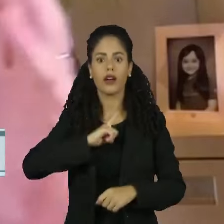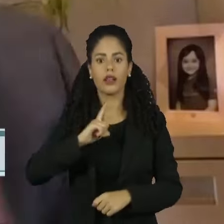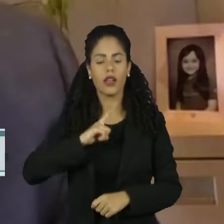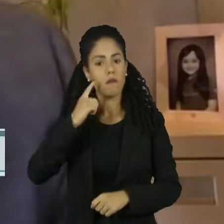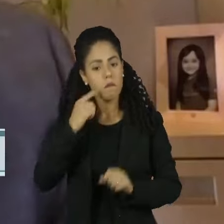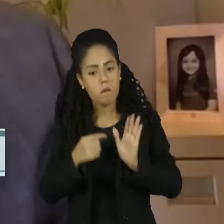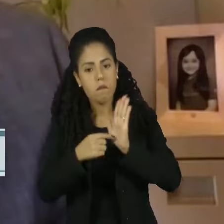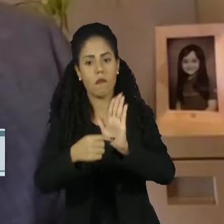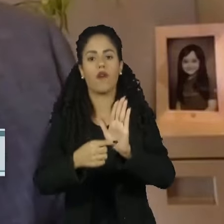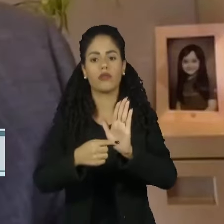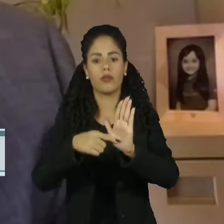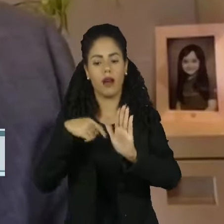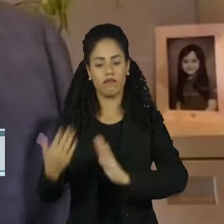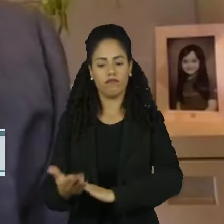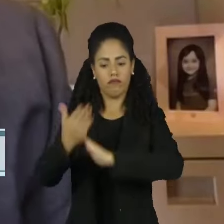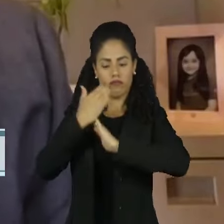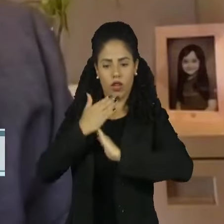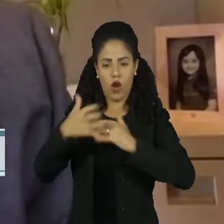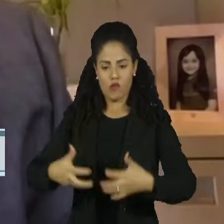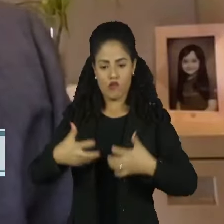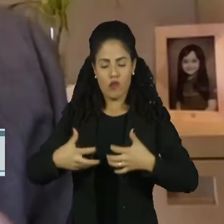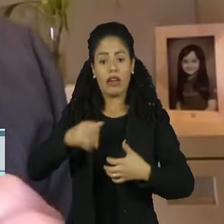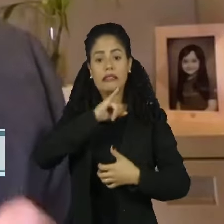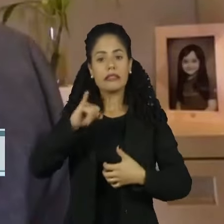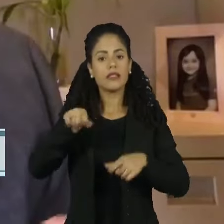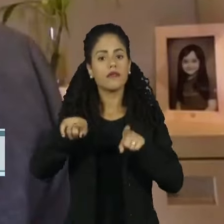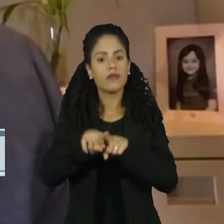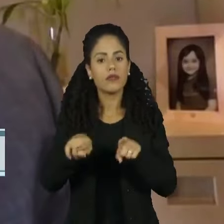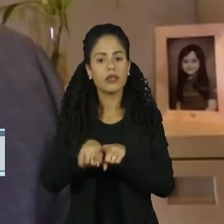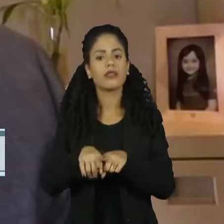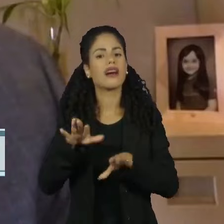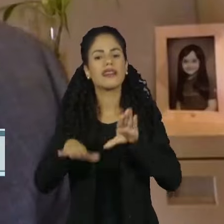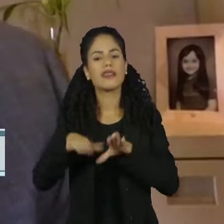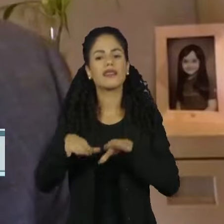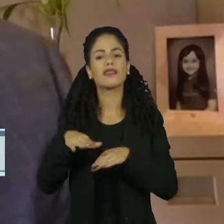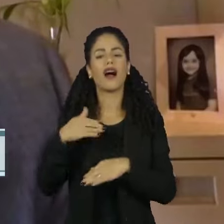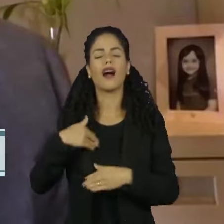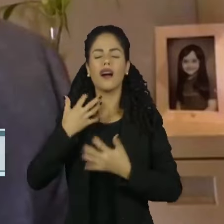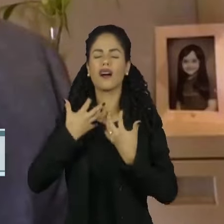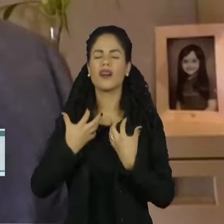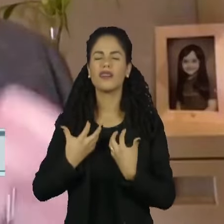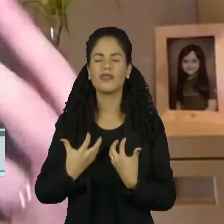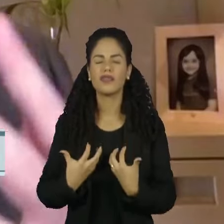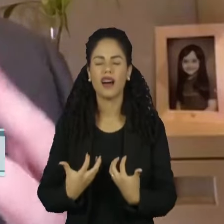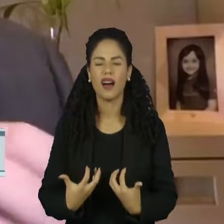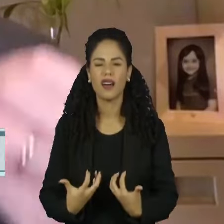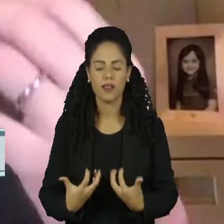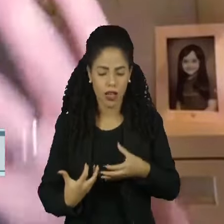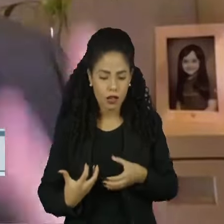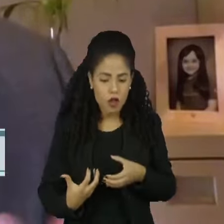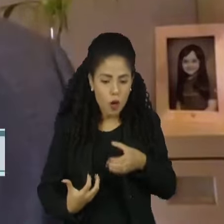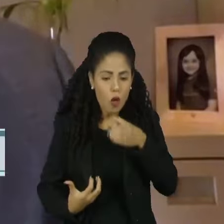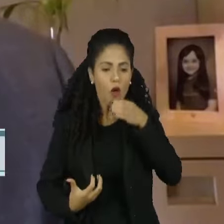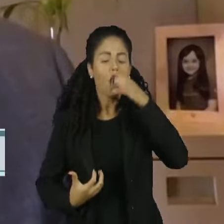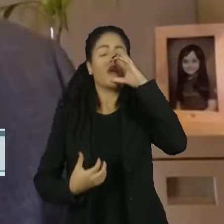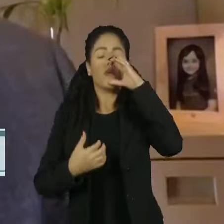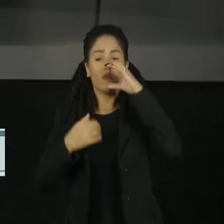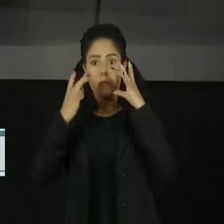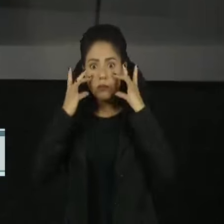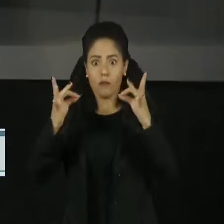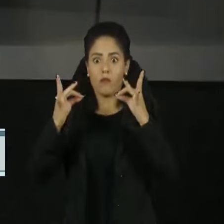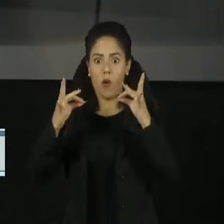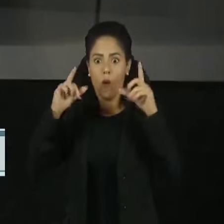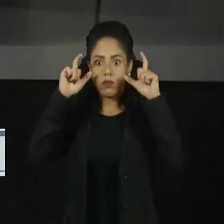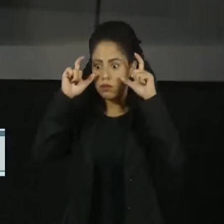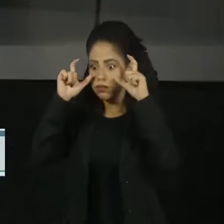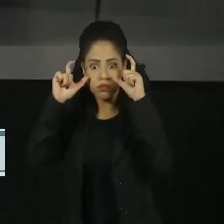um marcador de cansaço. Se você reduz o marcador de cansaço, você indica para o cérebro, olhe, fica atento. E